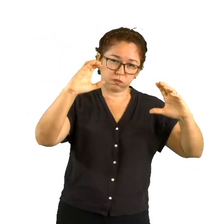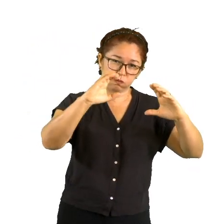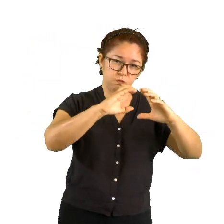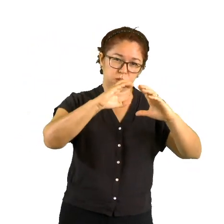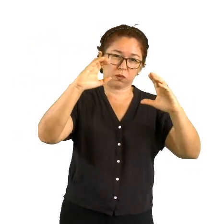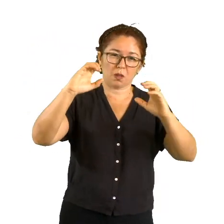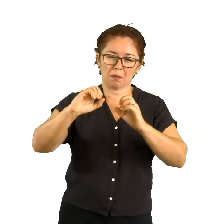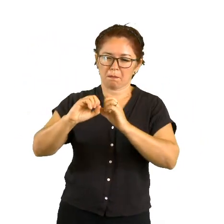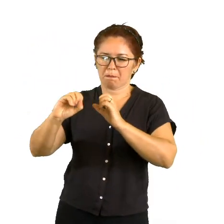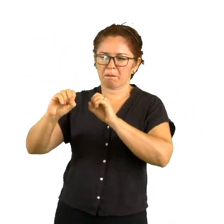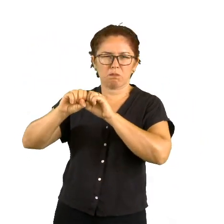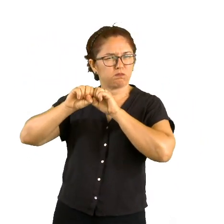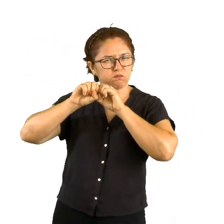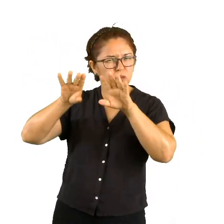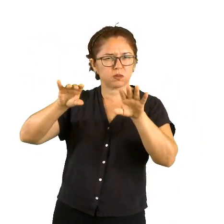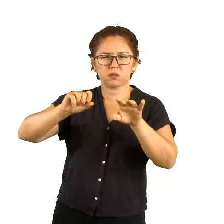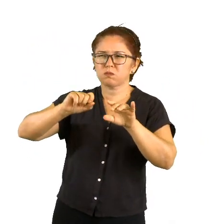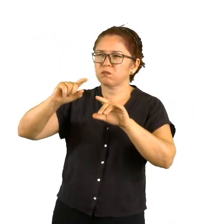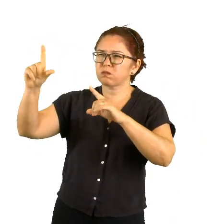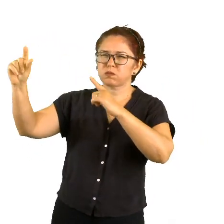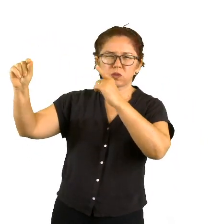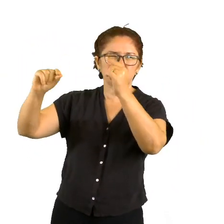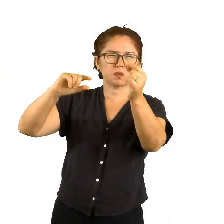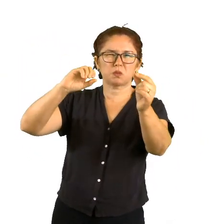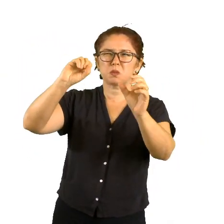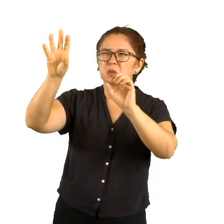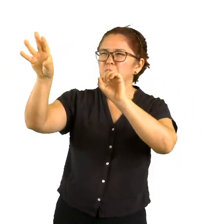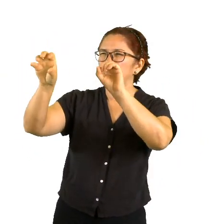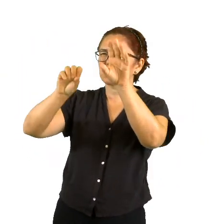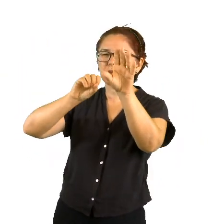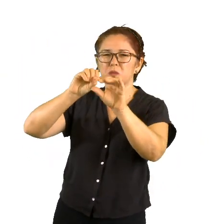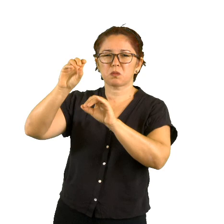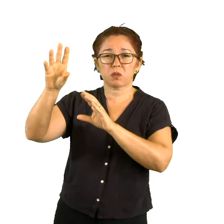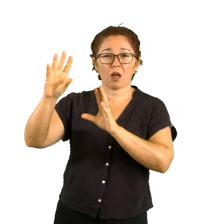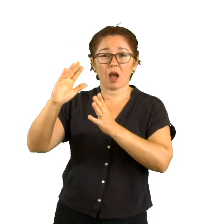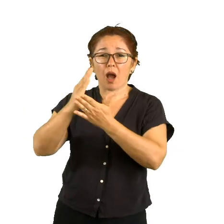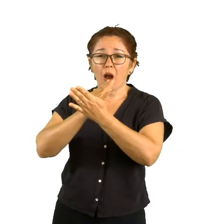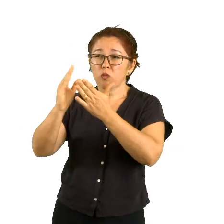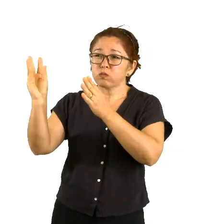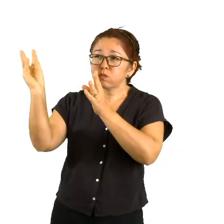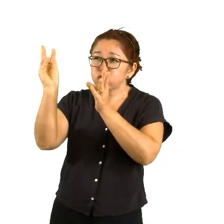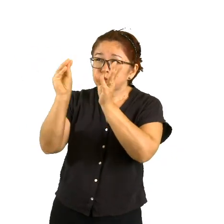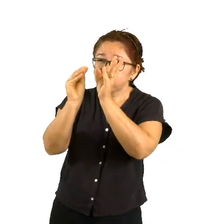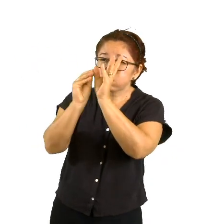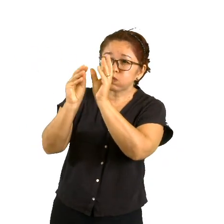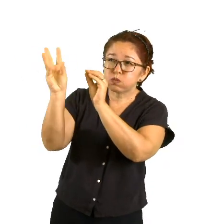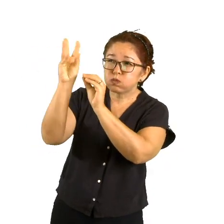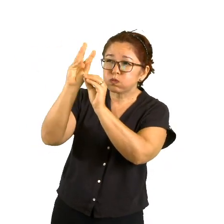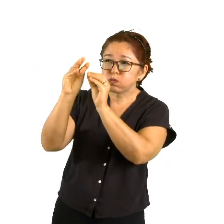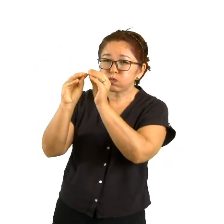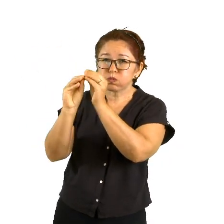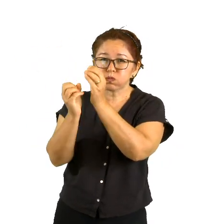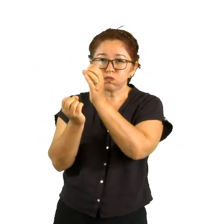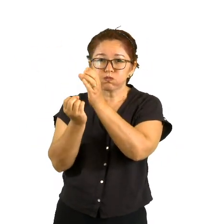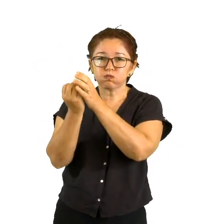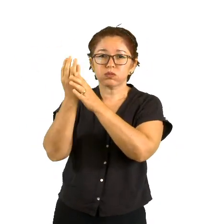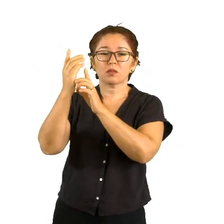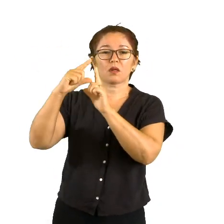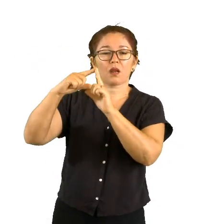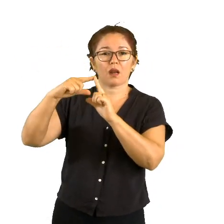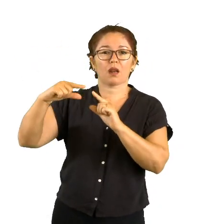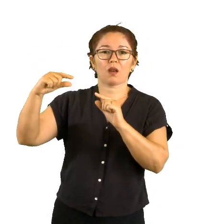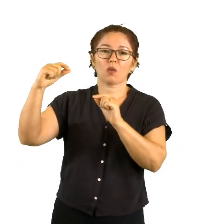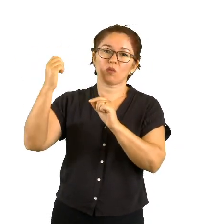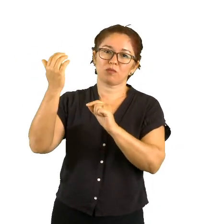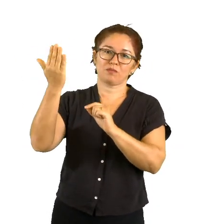muitas partículas no espaço. Essas partículas se juntaram e se fundiram e formaram o que hoje